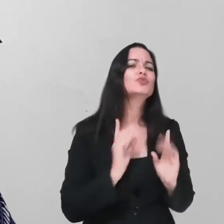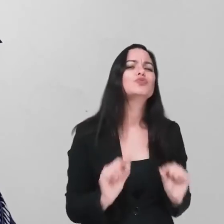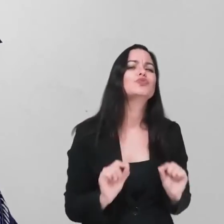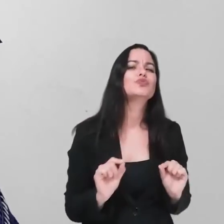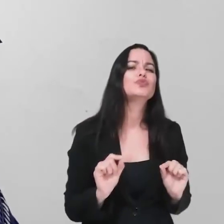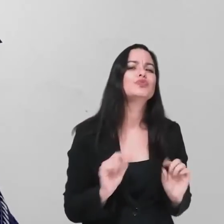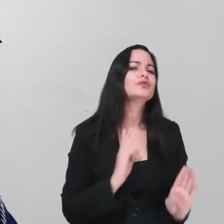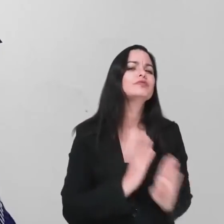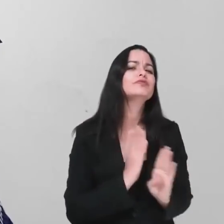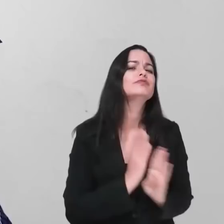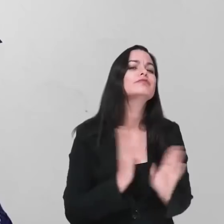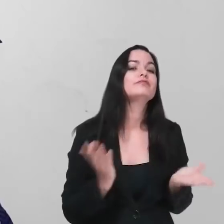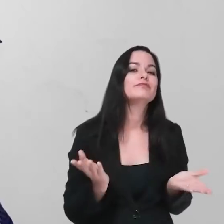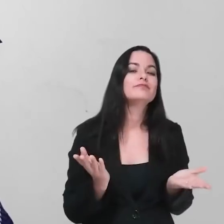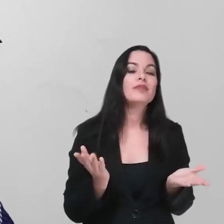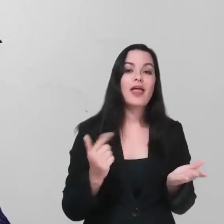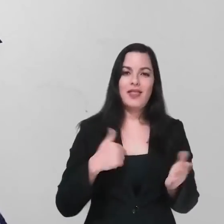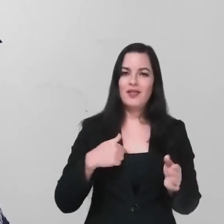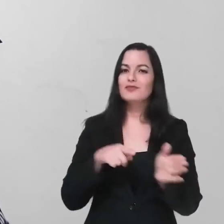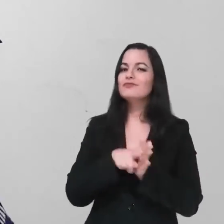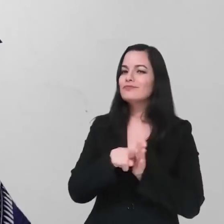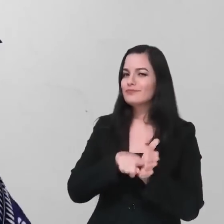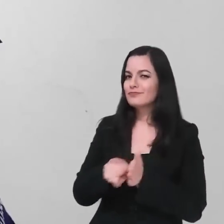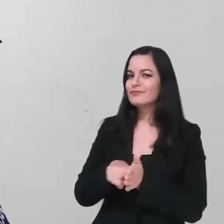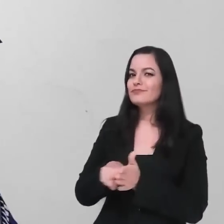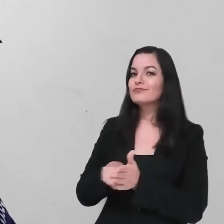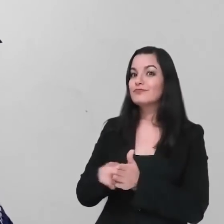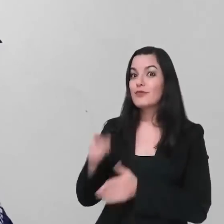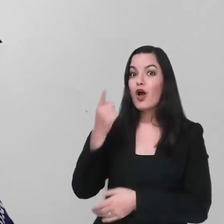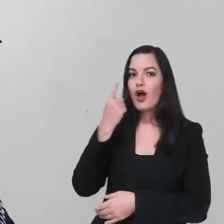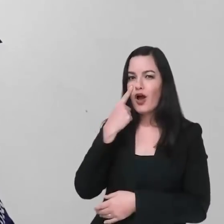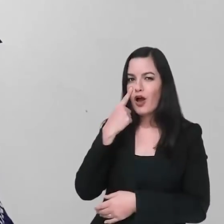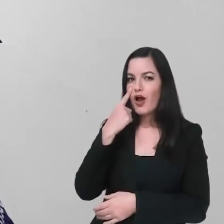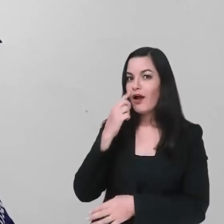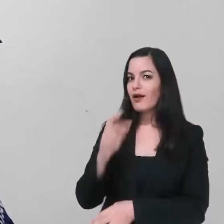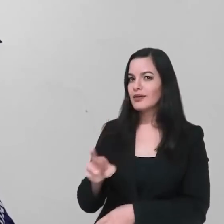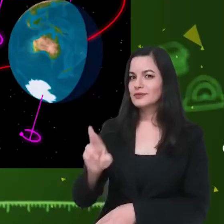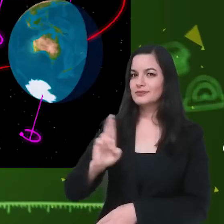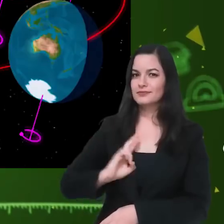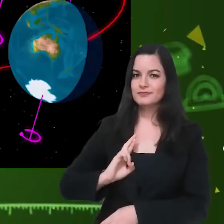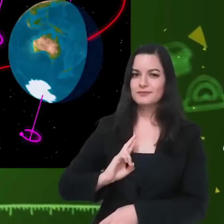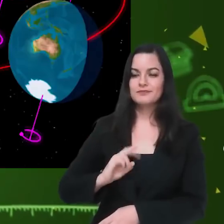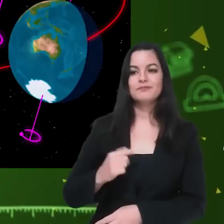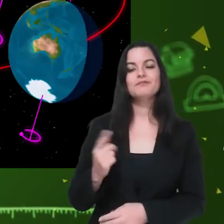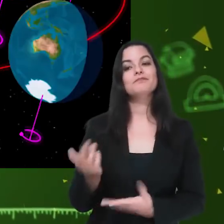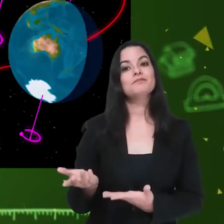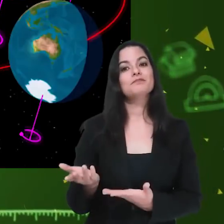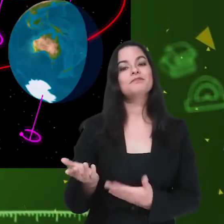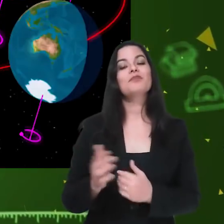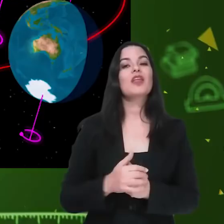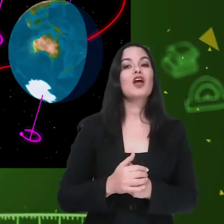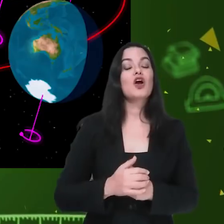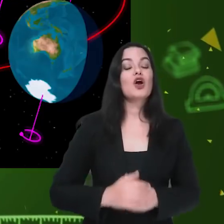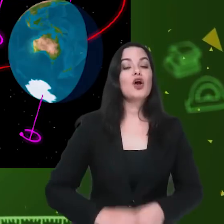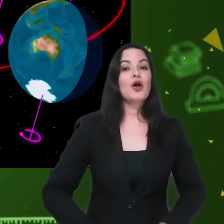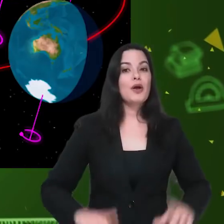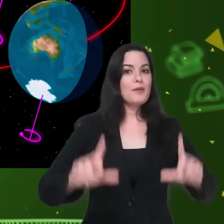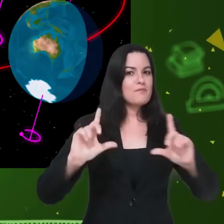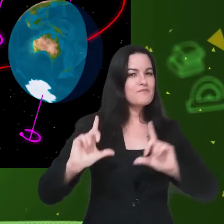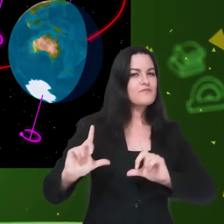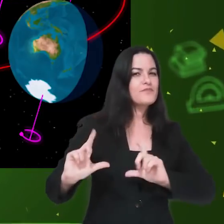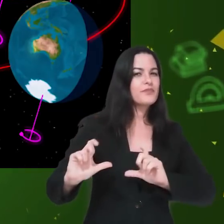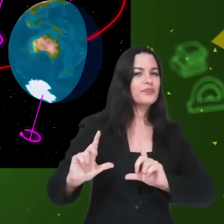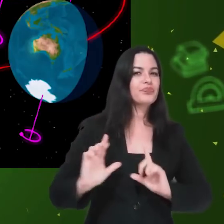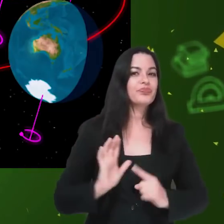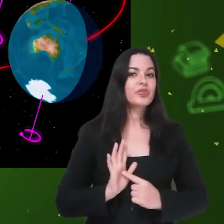Eu também fui pesquisar e olha só o que eu descobri. Nesta imagem, você